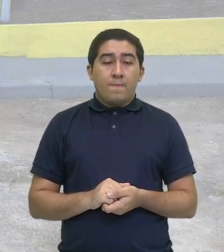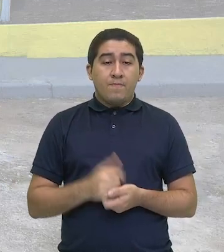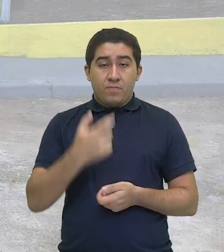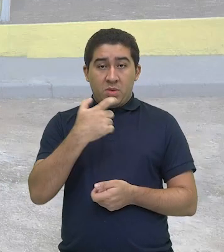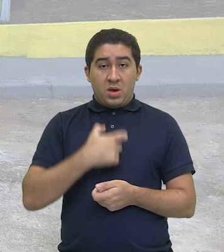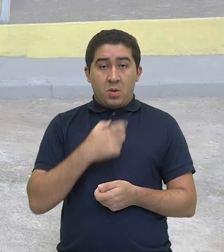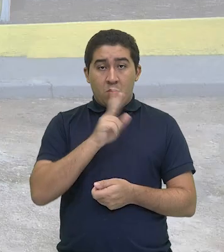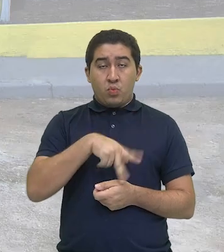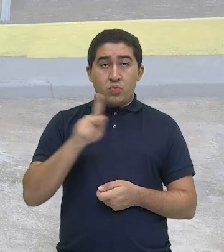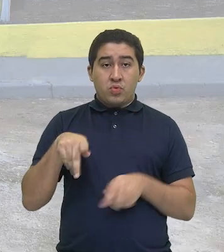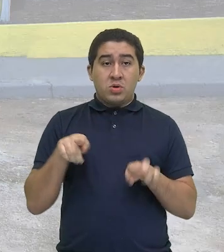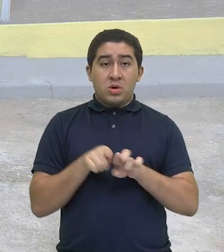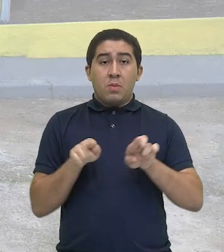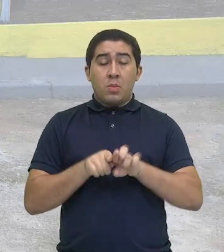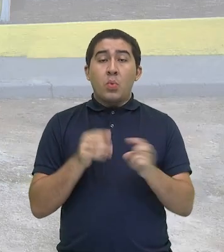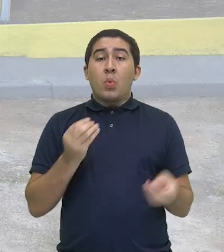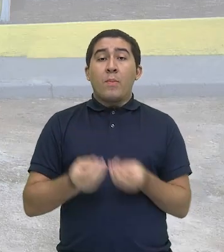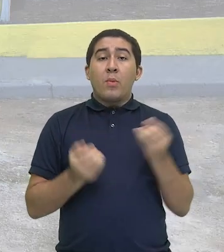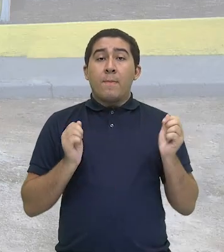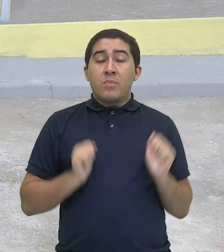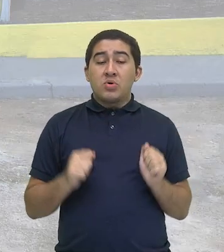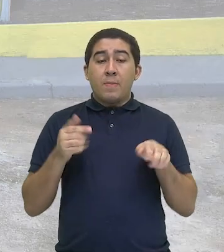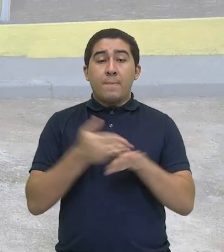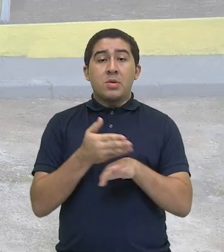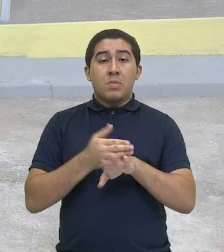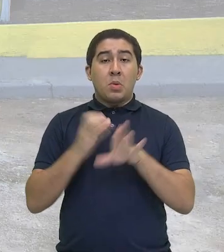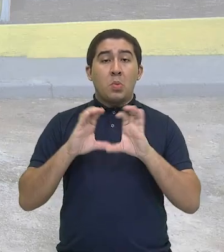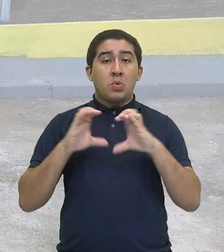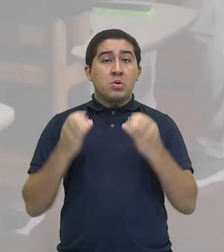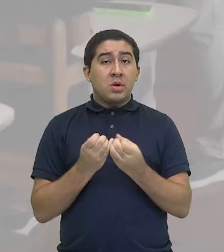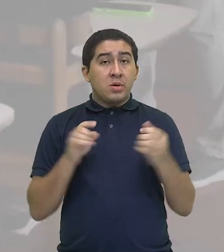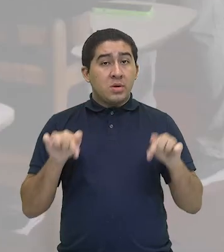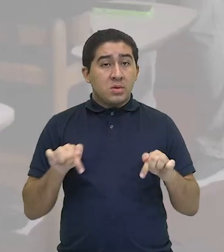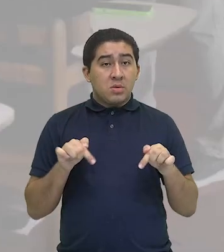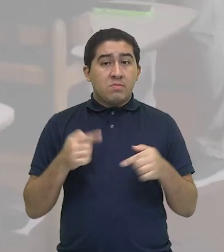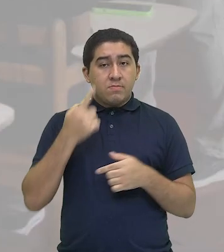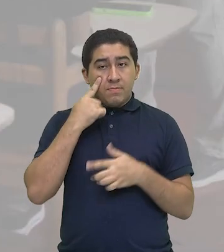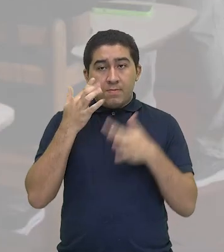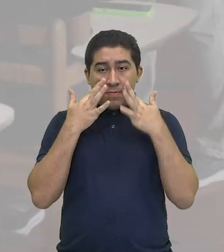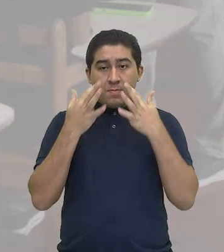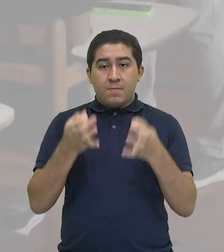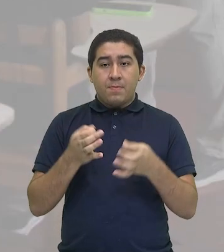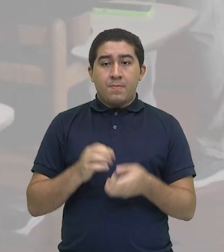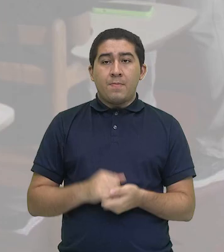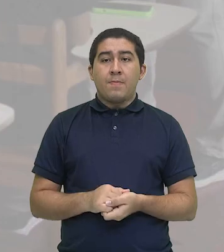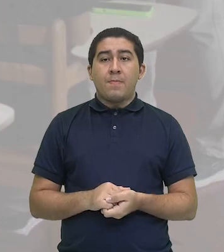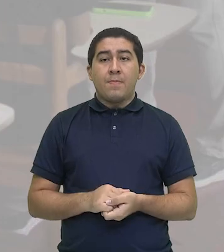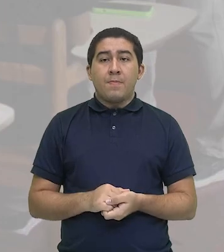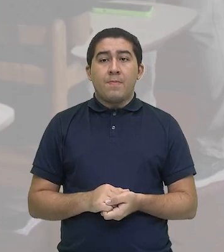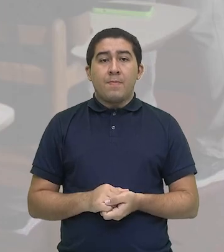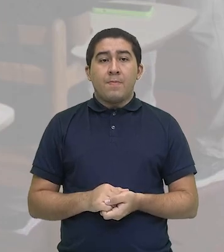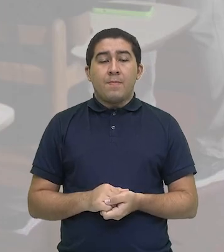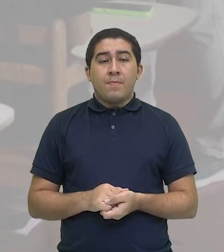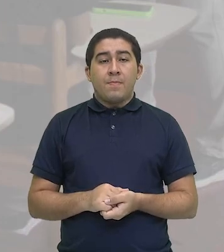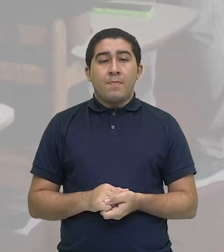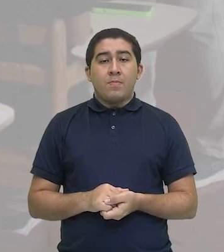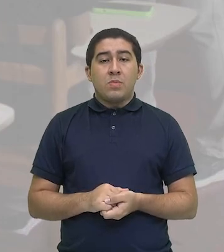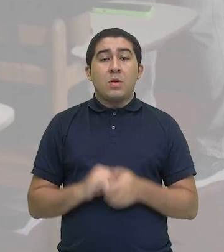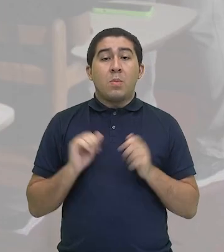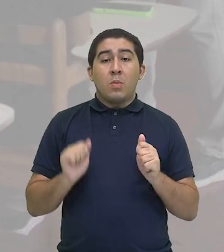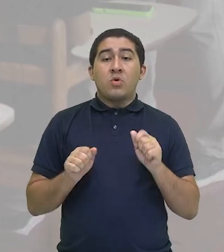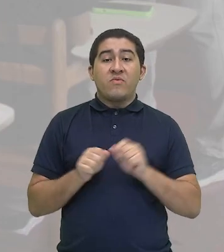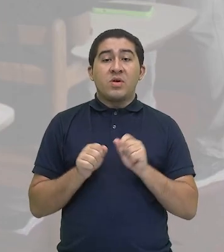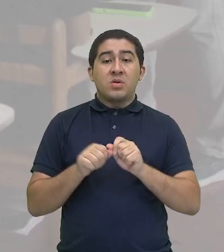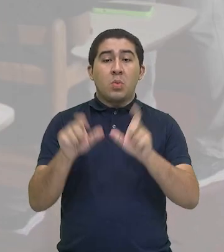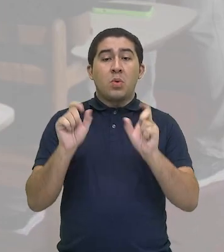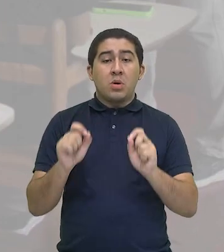também, além disso, como é que eu posso envolver a minha comunidade? Observem. O que você pode